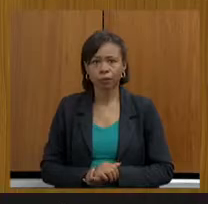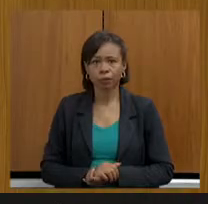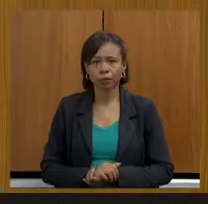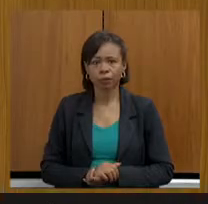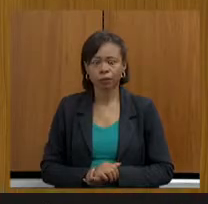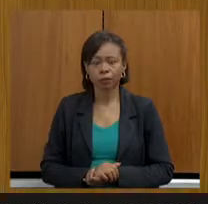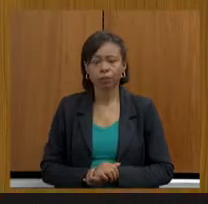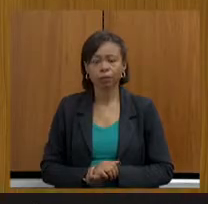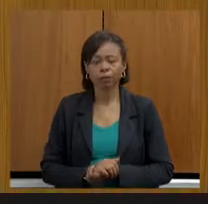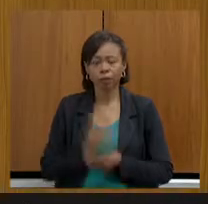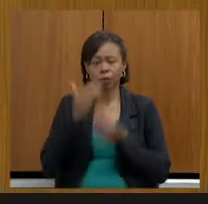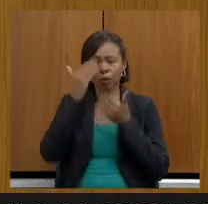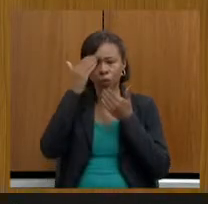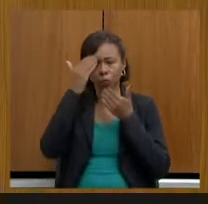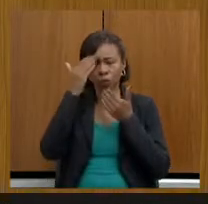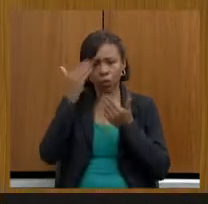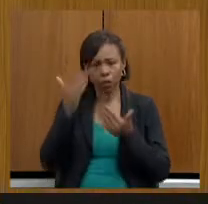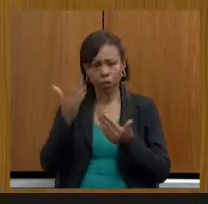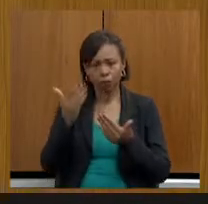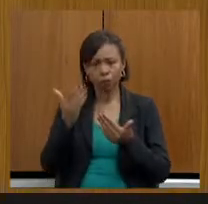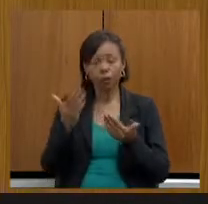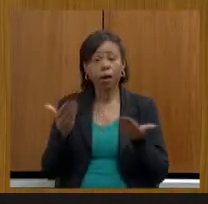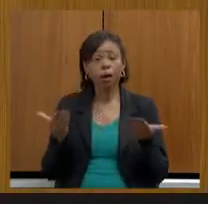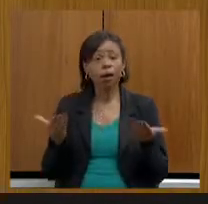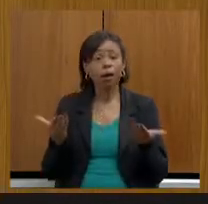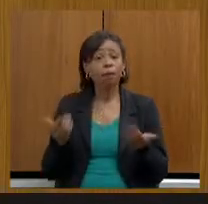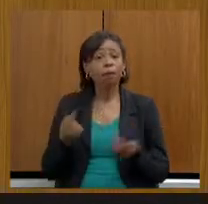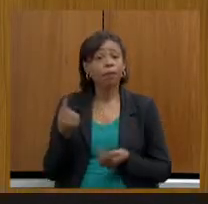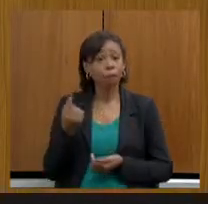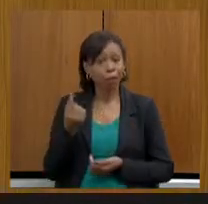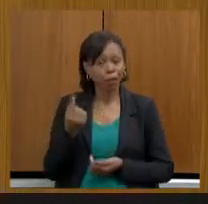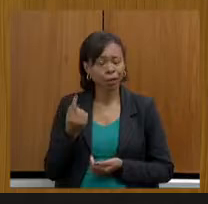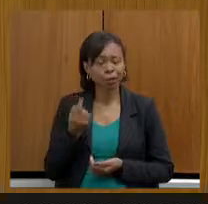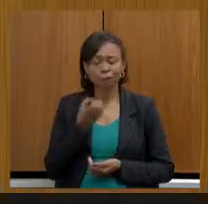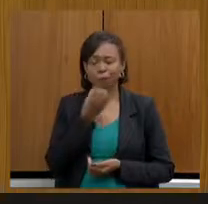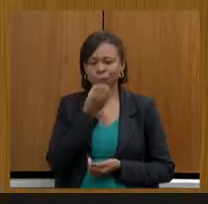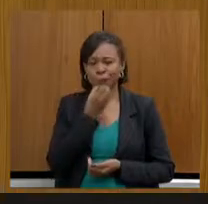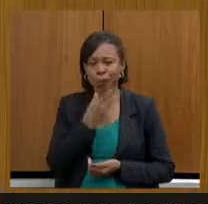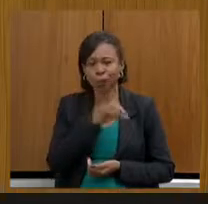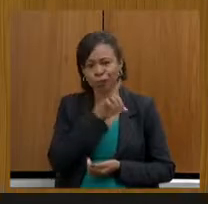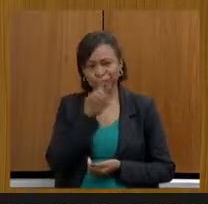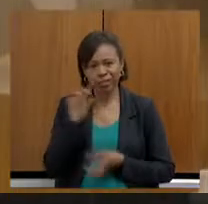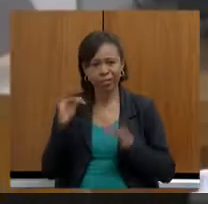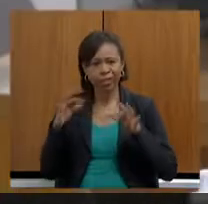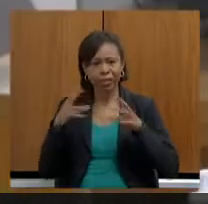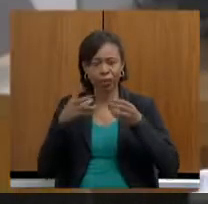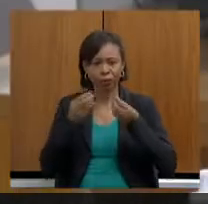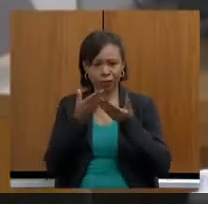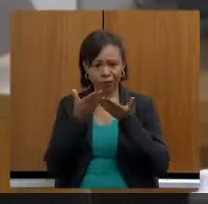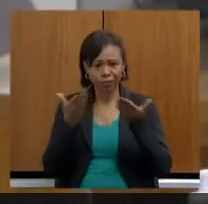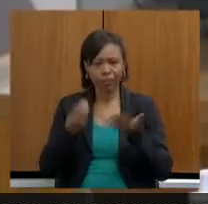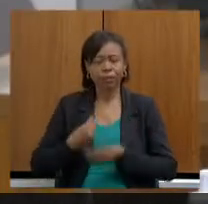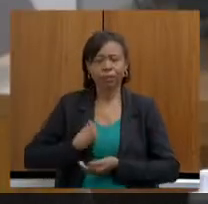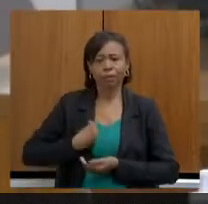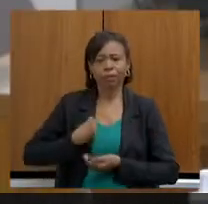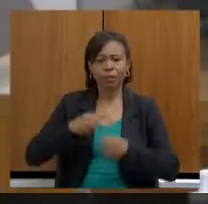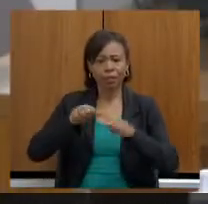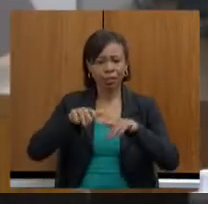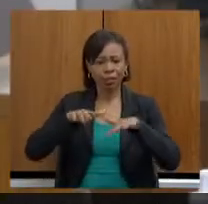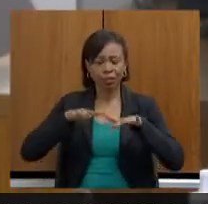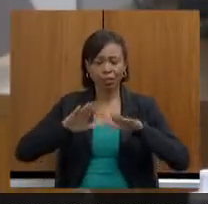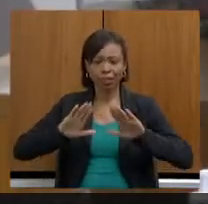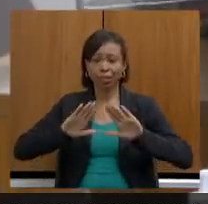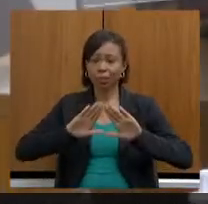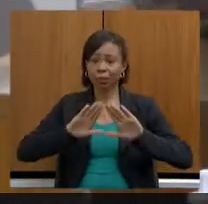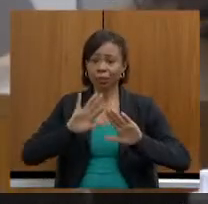a brigada é primeiro gostaria de desejar que um bom dia a todos que estão participando dessa Audiência hoje